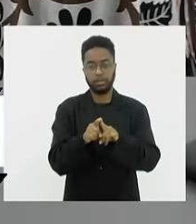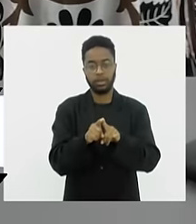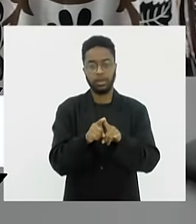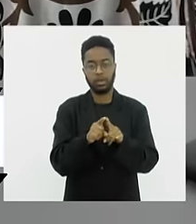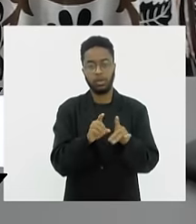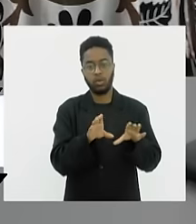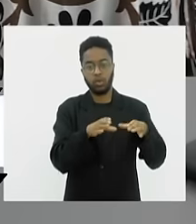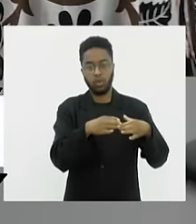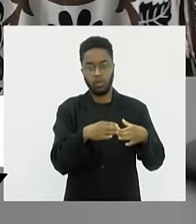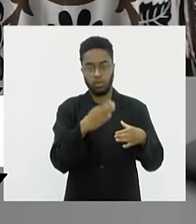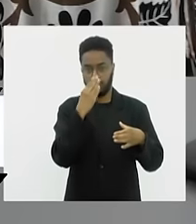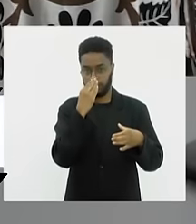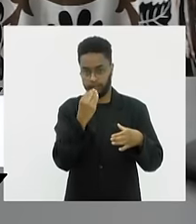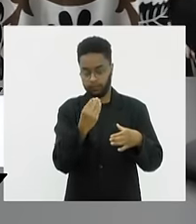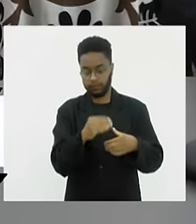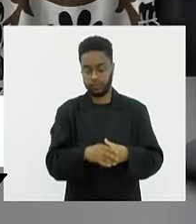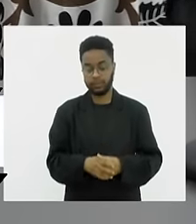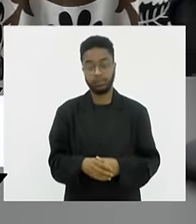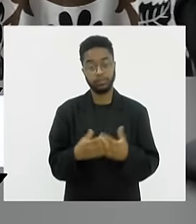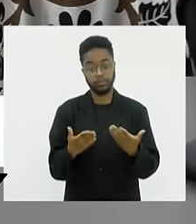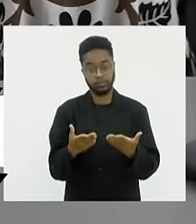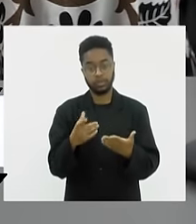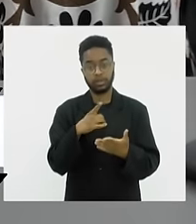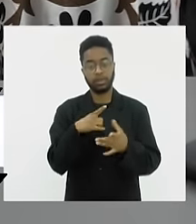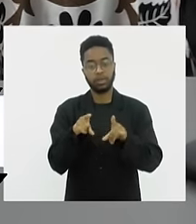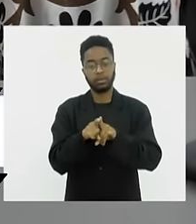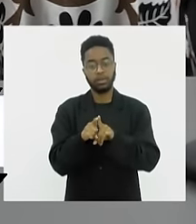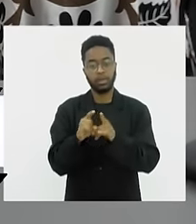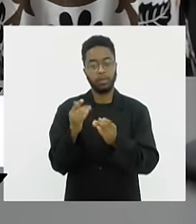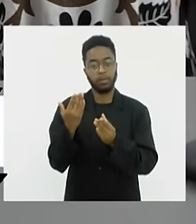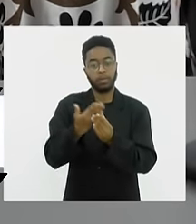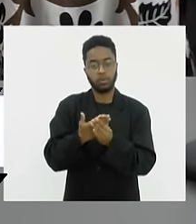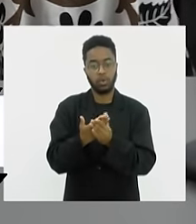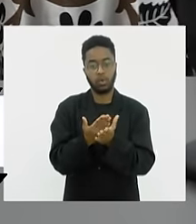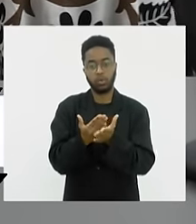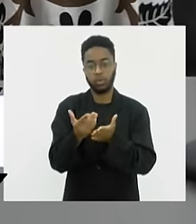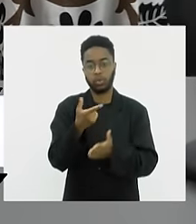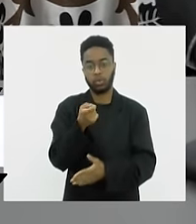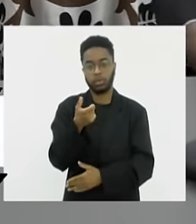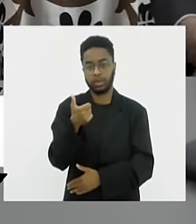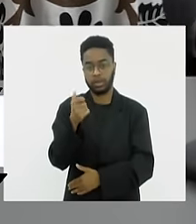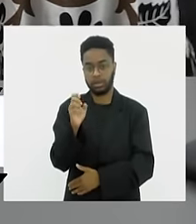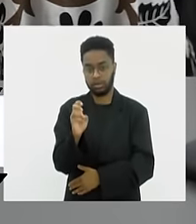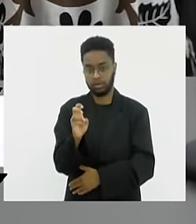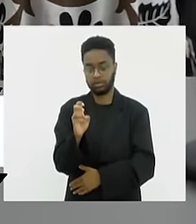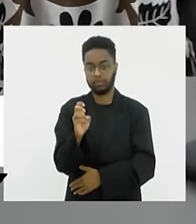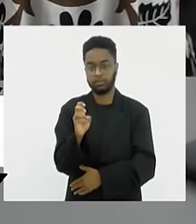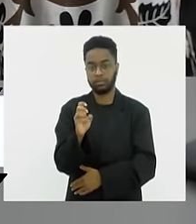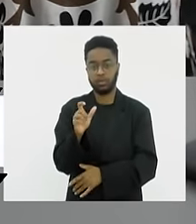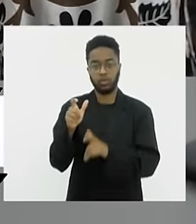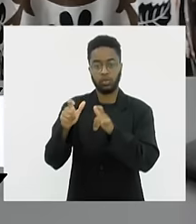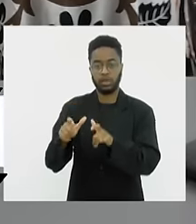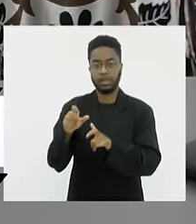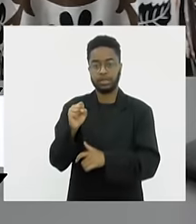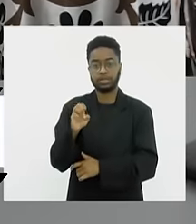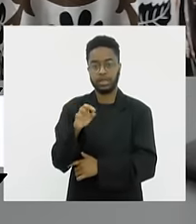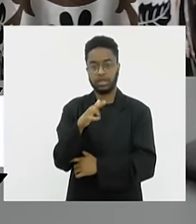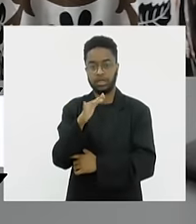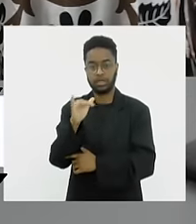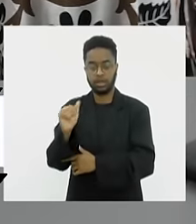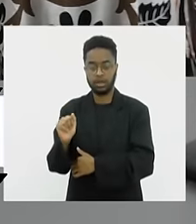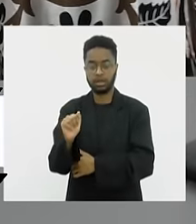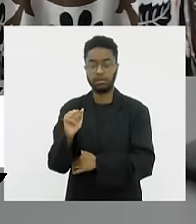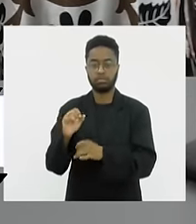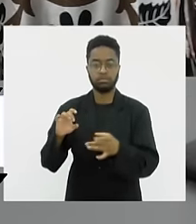Também, outro ponto que a gente fez, um processo desde 2015, que na Serrinha ali, a ligação